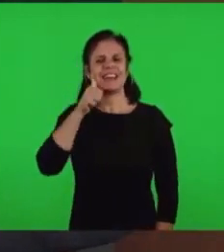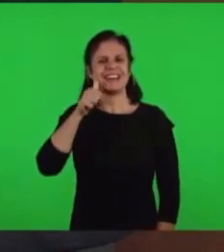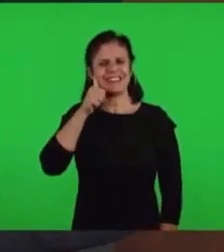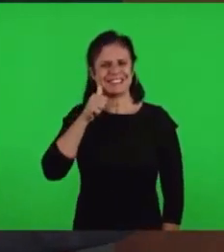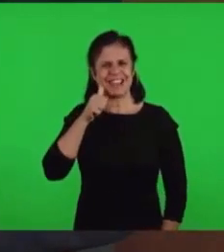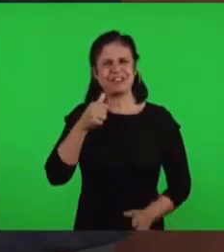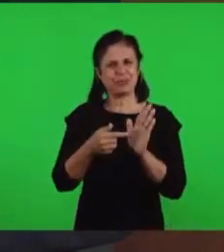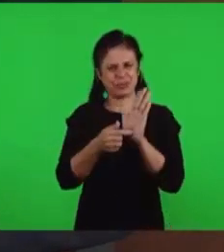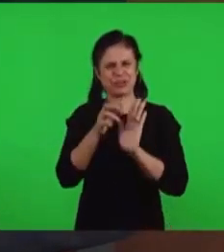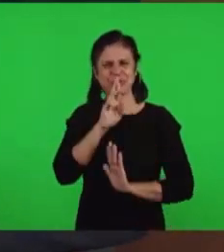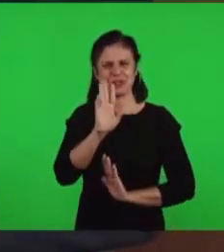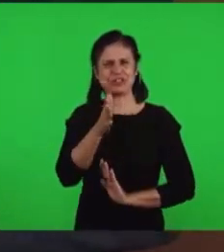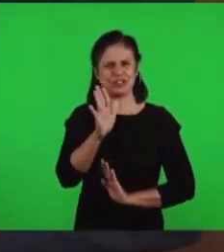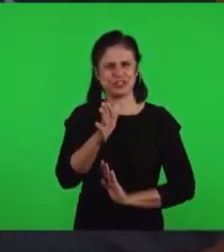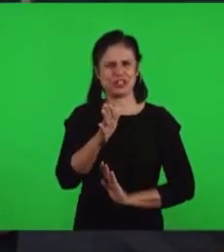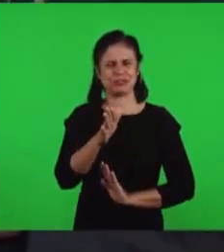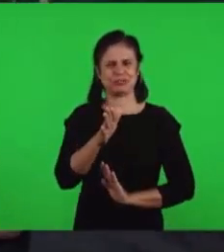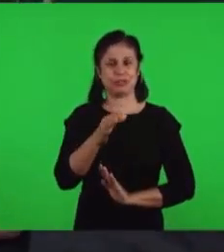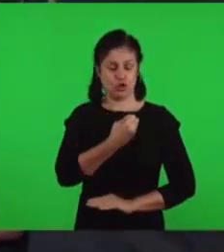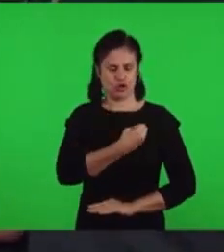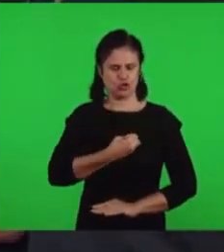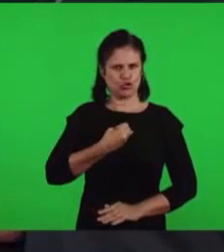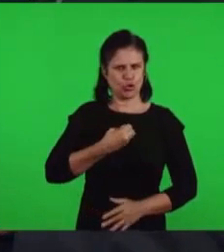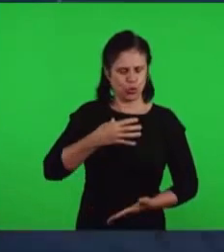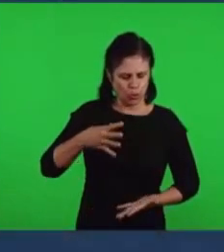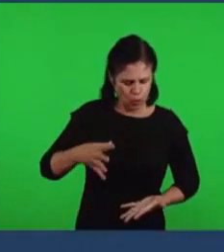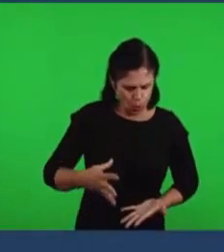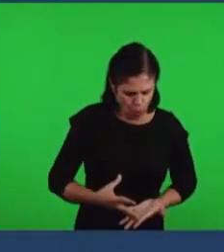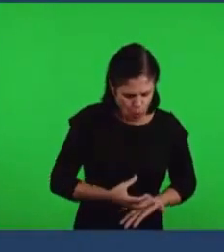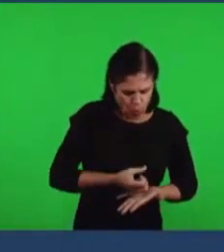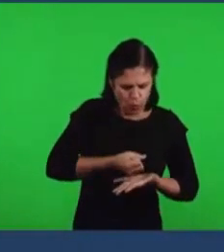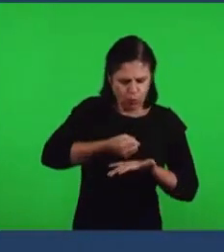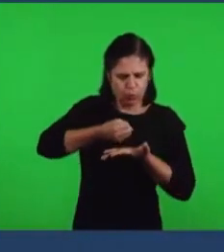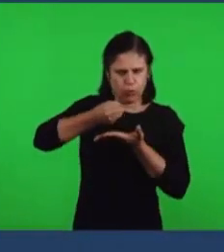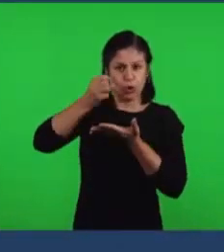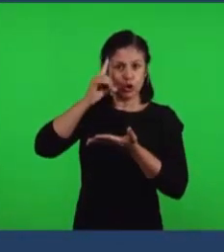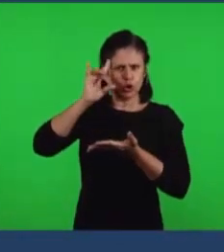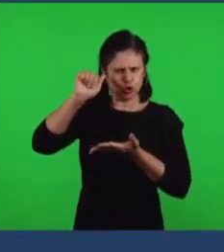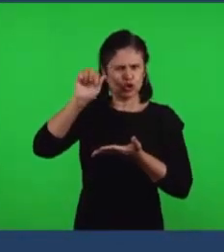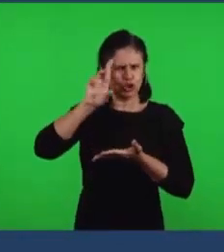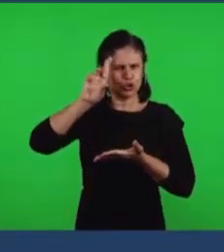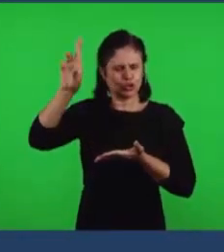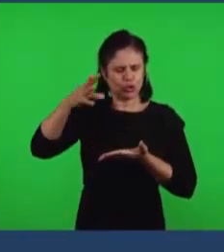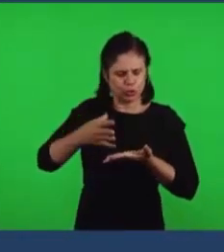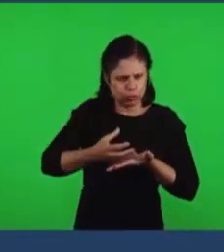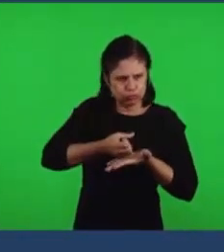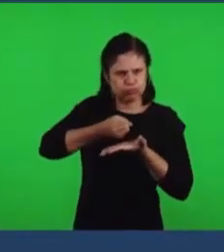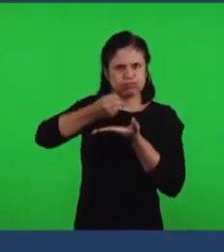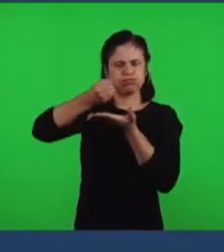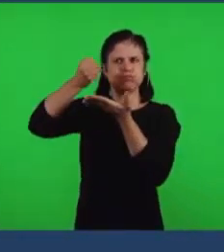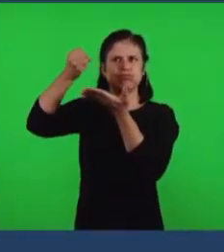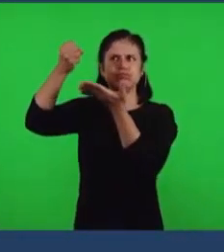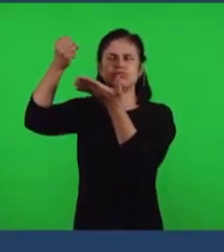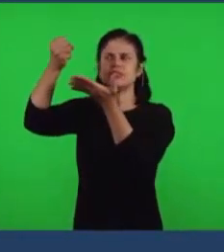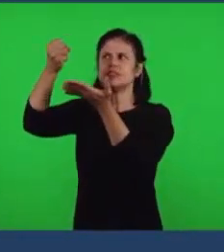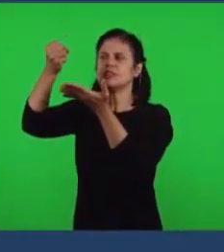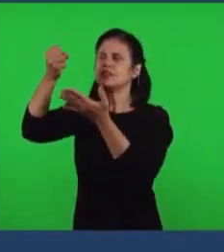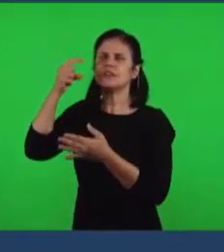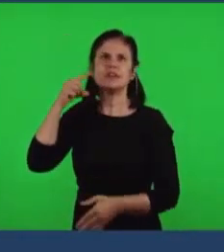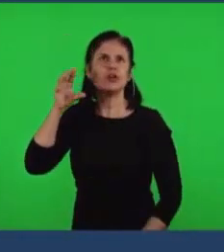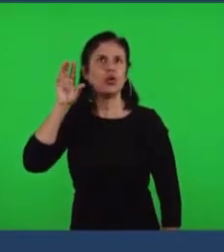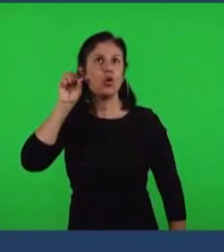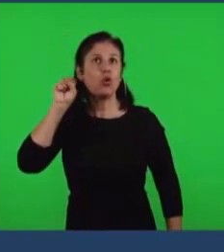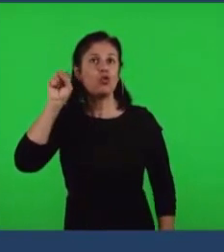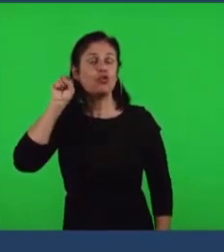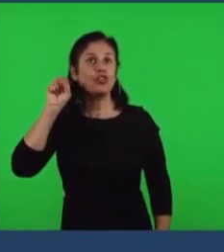resposta né Eu fui eu fui arrebatado no espírito no dia do Senhor e ouvi ou será que o que ele